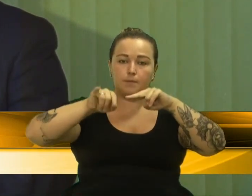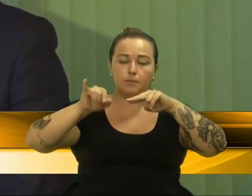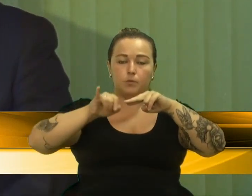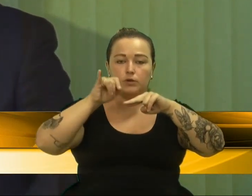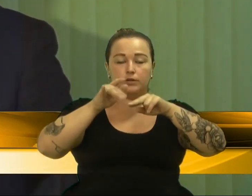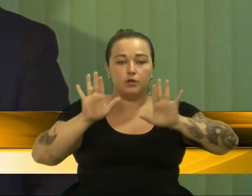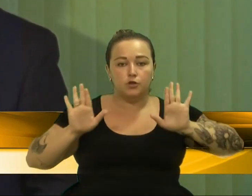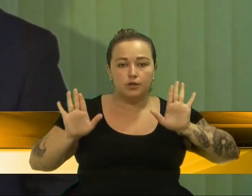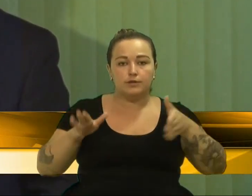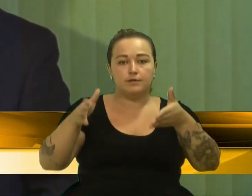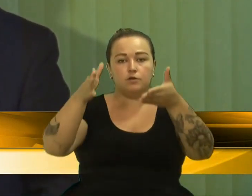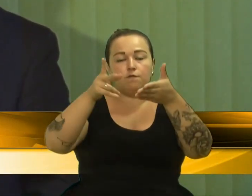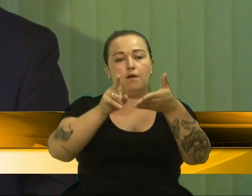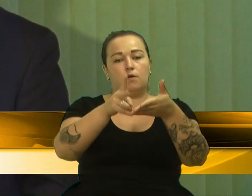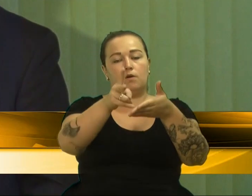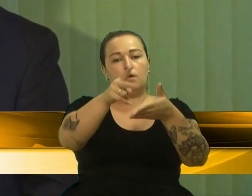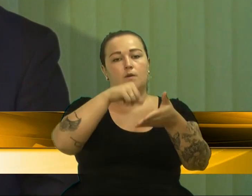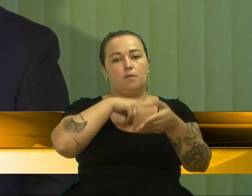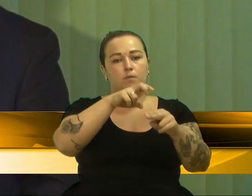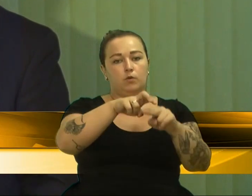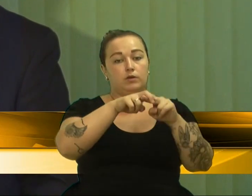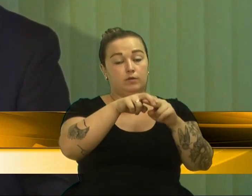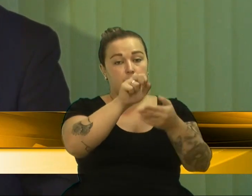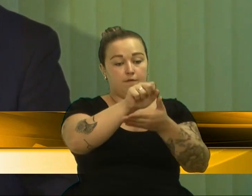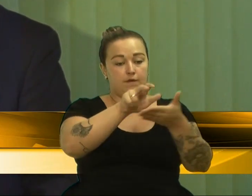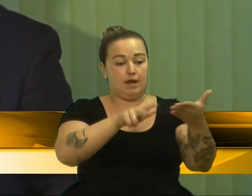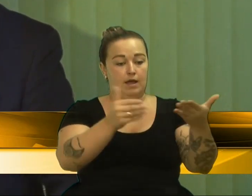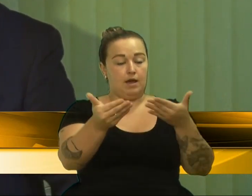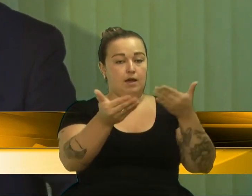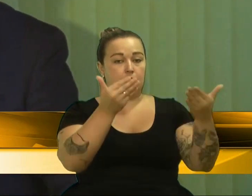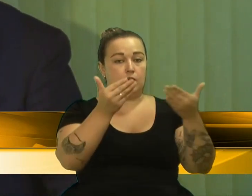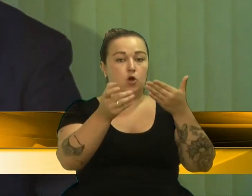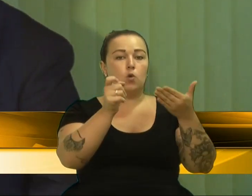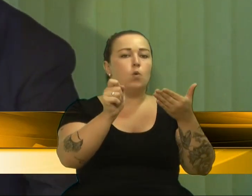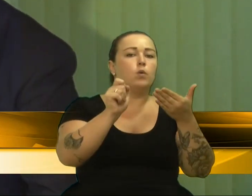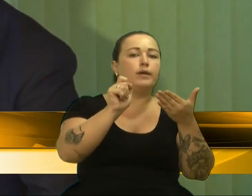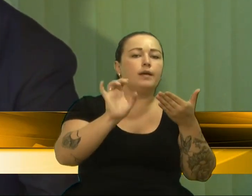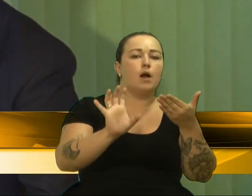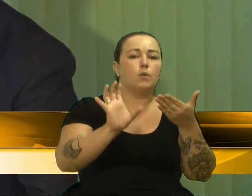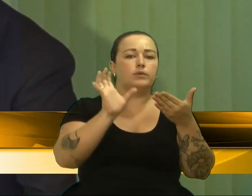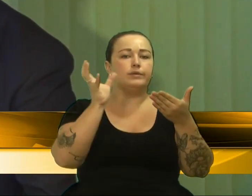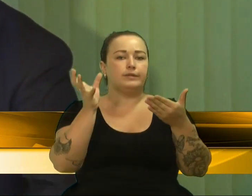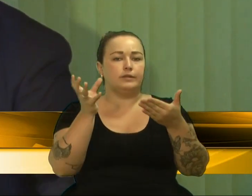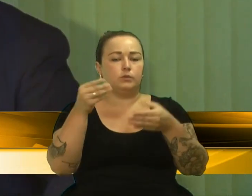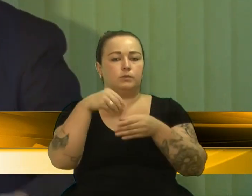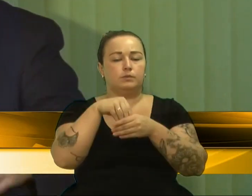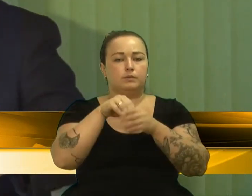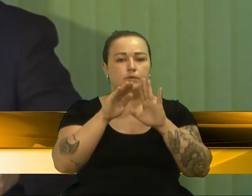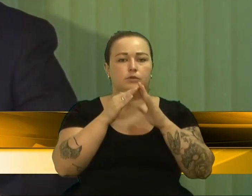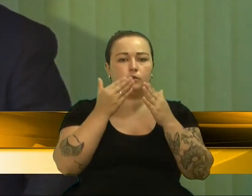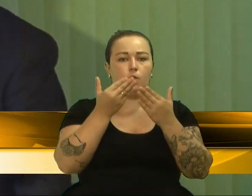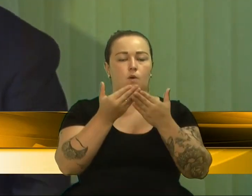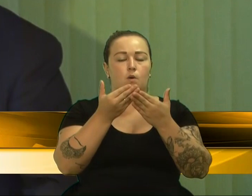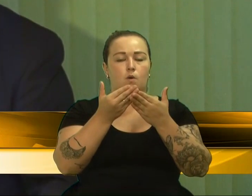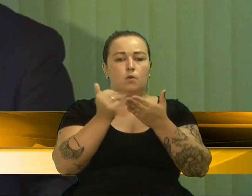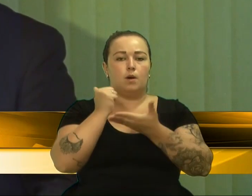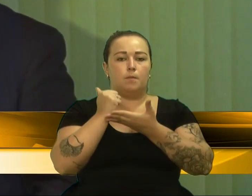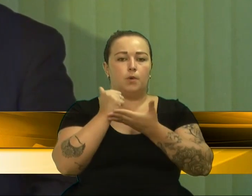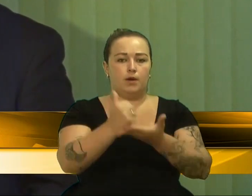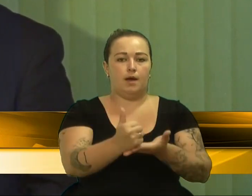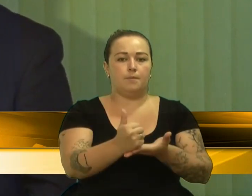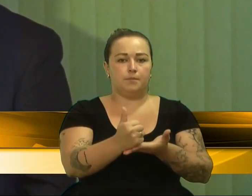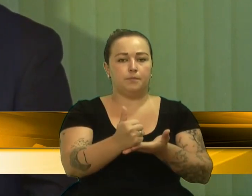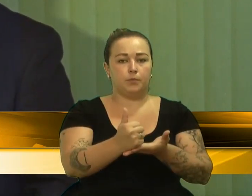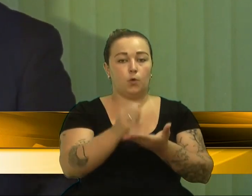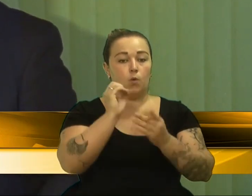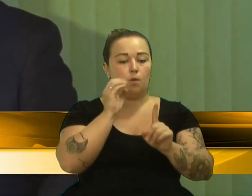realidade. Desta forma, no sentido de avaliar a situação das escolas municipais e adquirir subsídios que possam colaborar no sentido sentido de